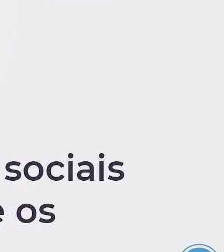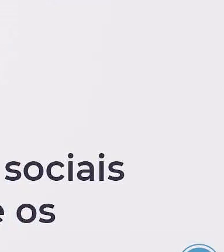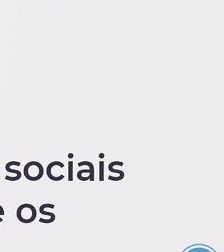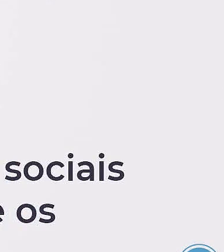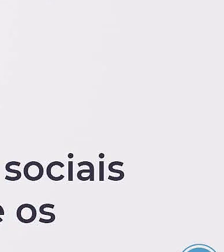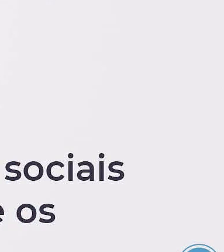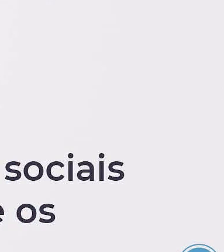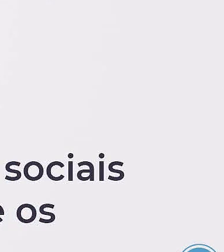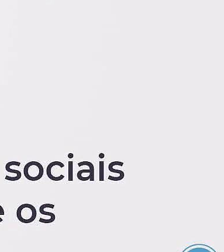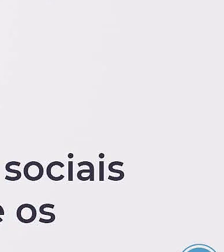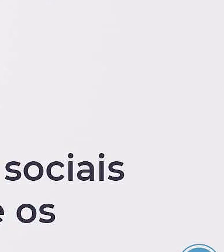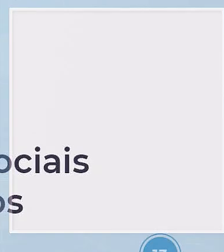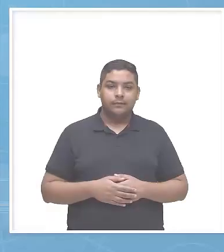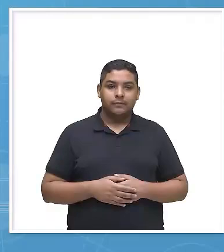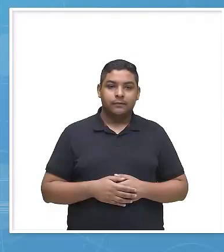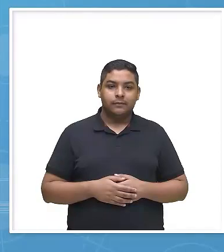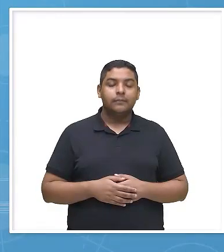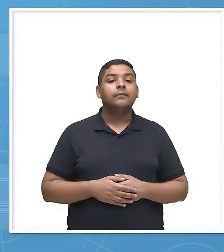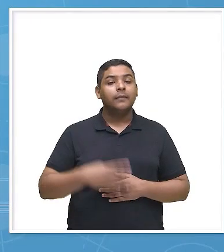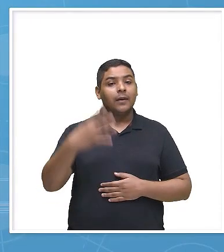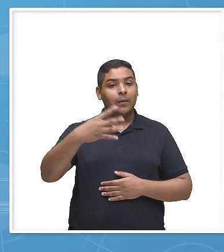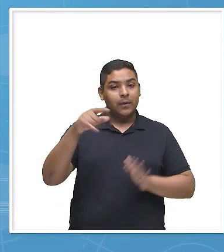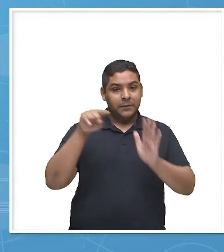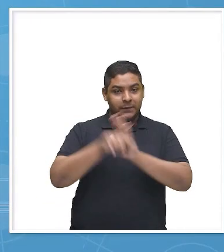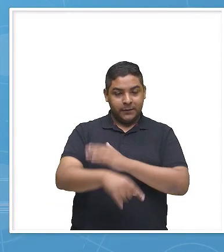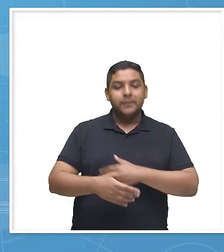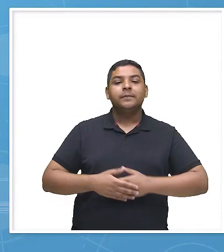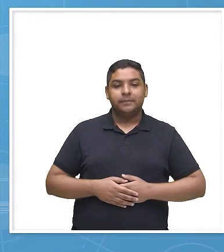Quarta questão para a gente fala o seguinte.